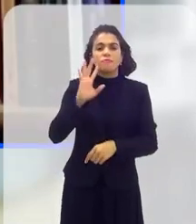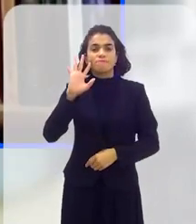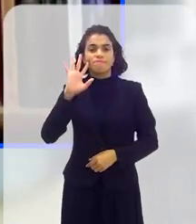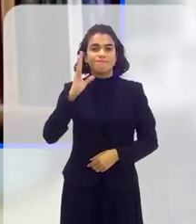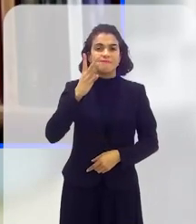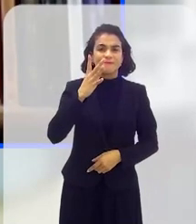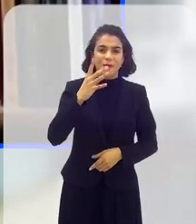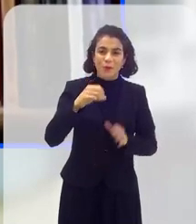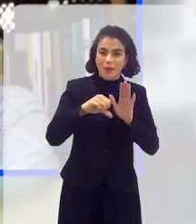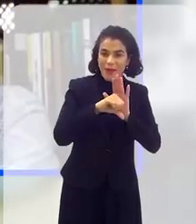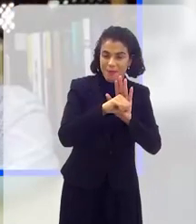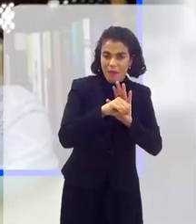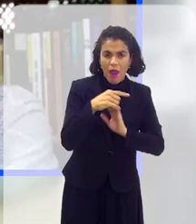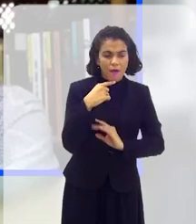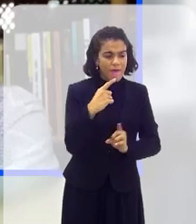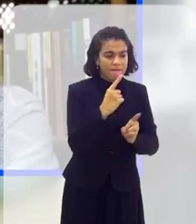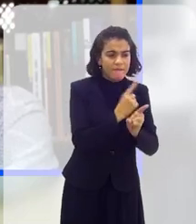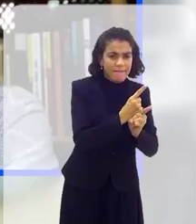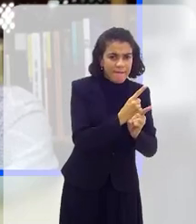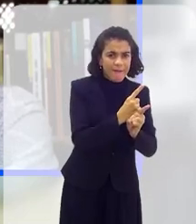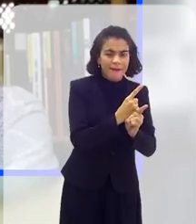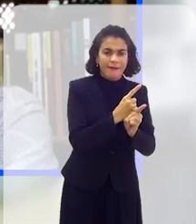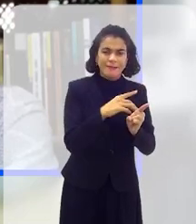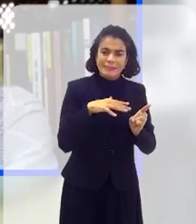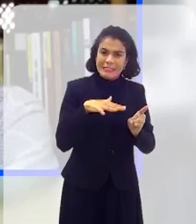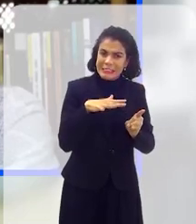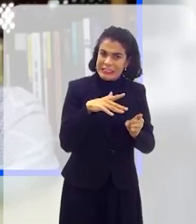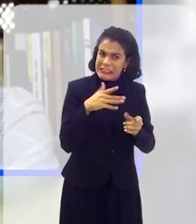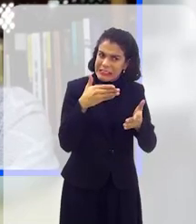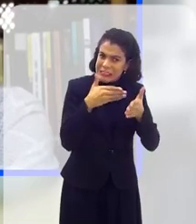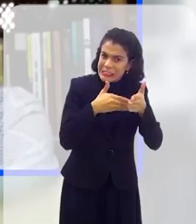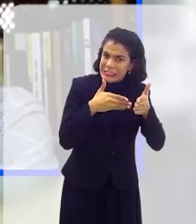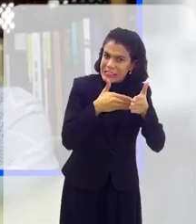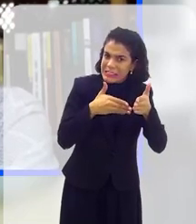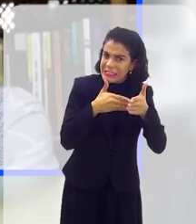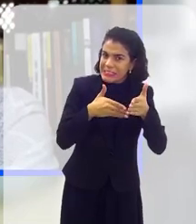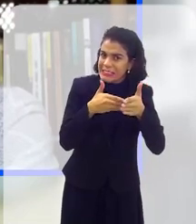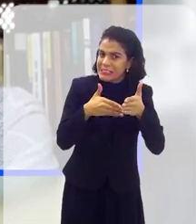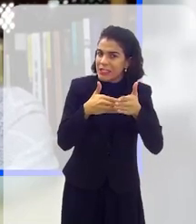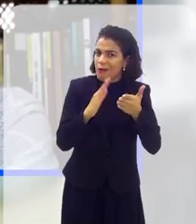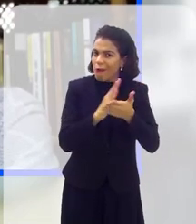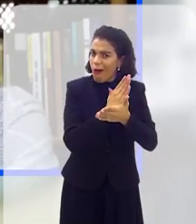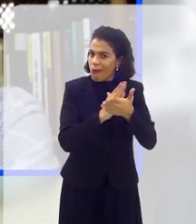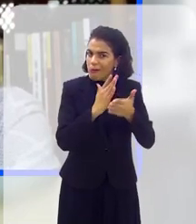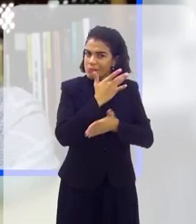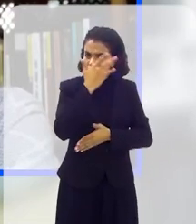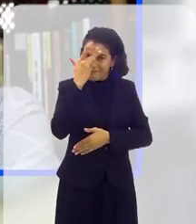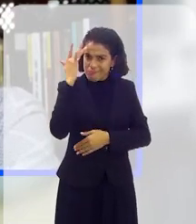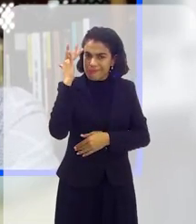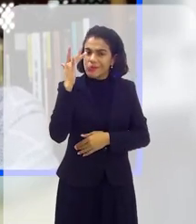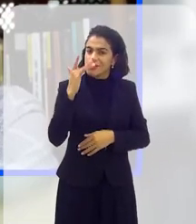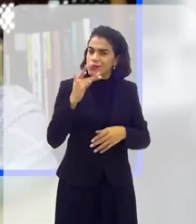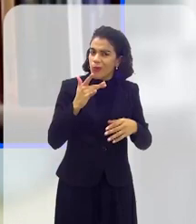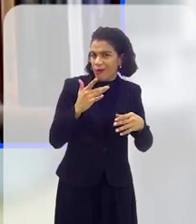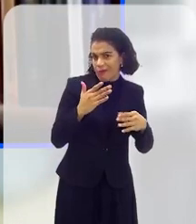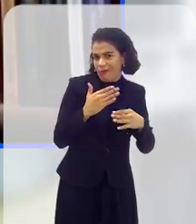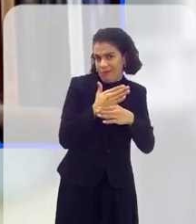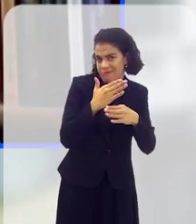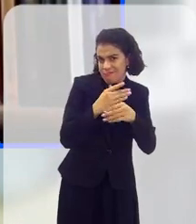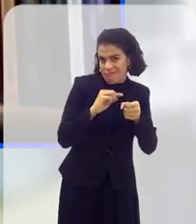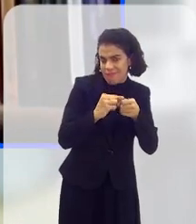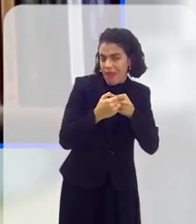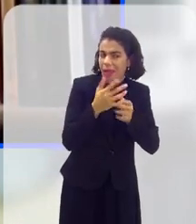procura desvendar o crime. E aí ele vai se deparando com alguma resistência, né, de algumas pessoas